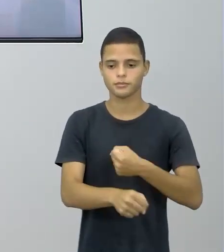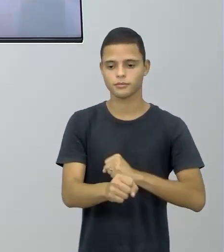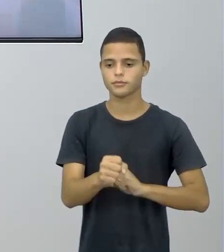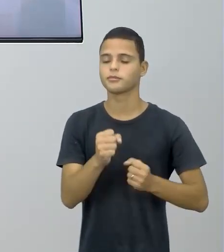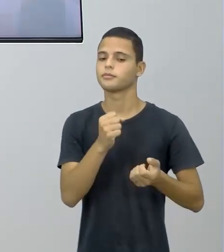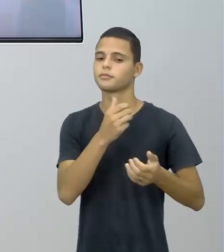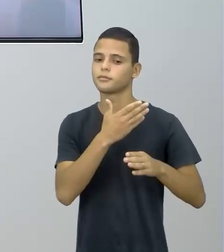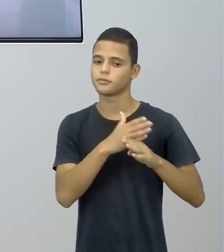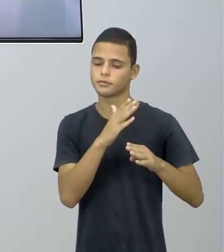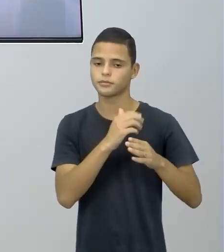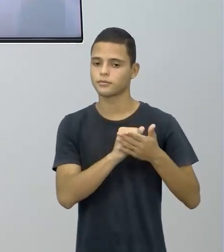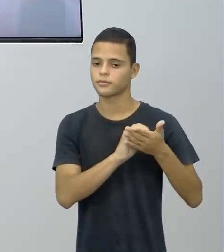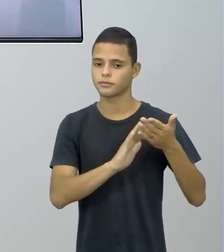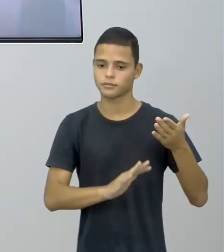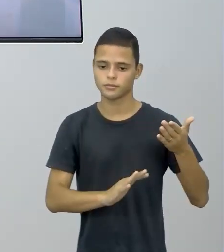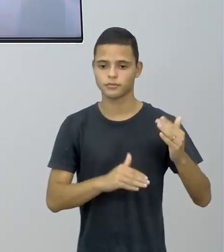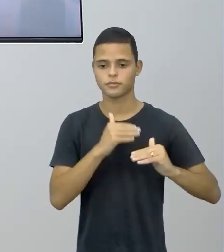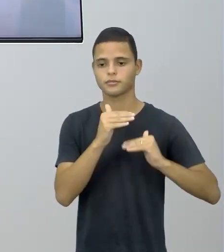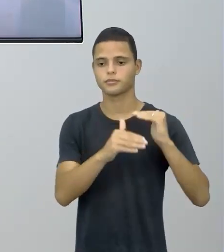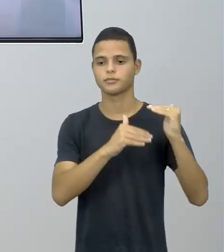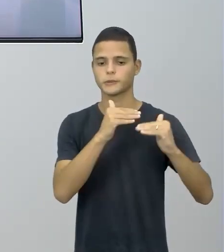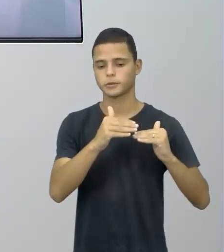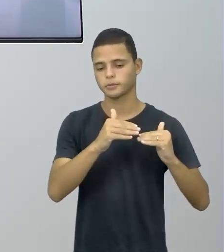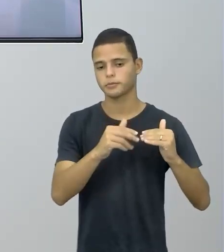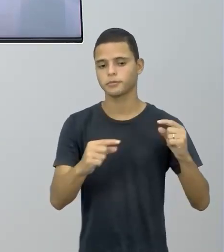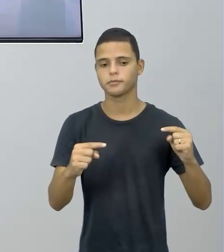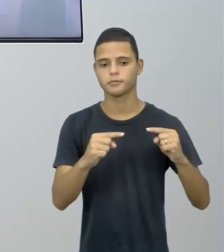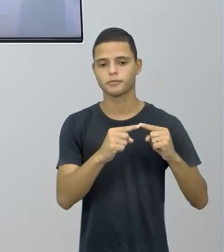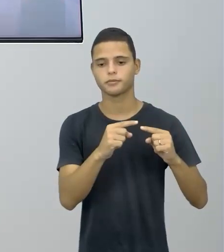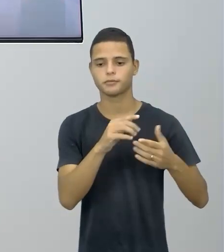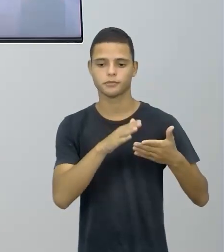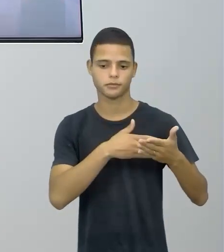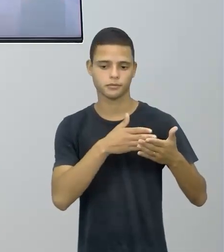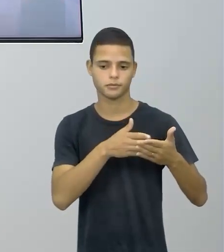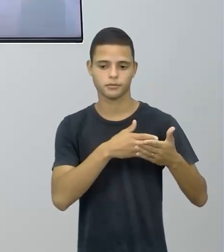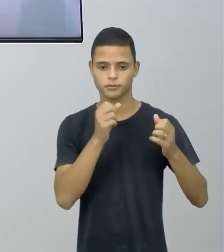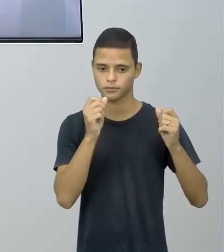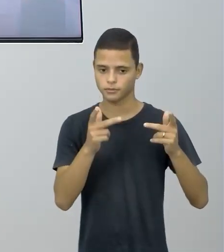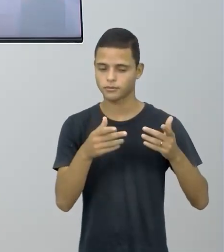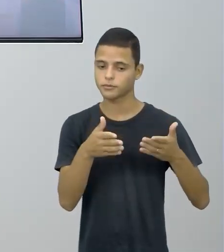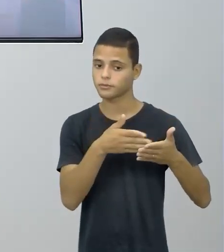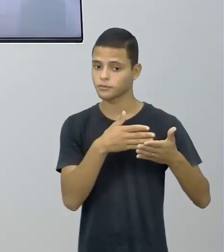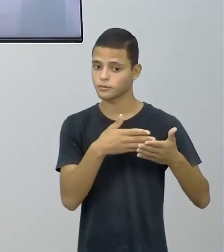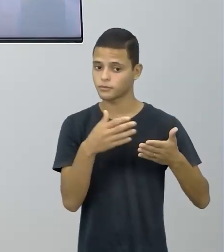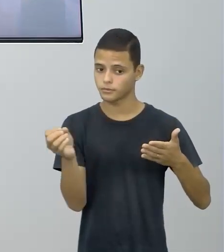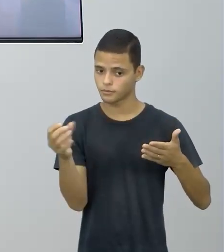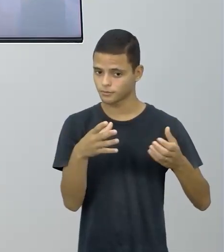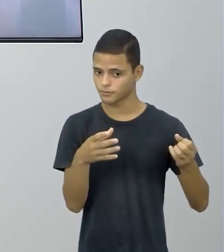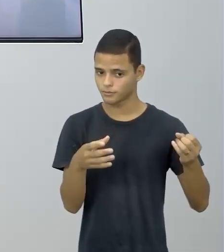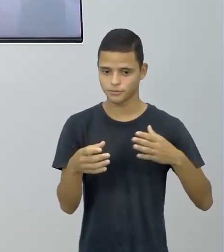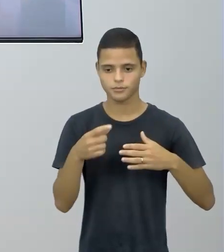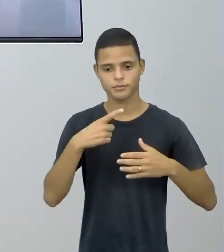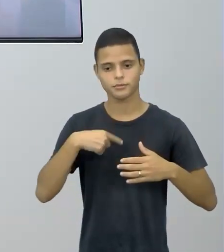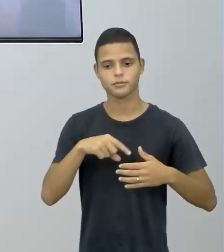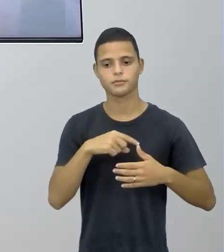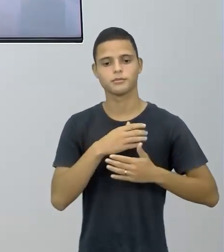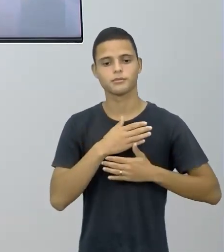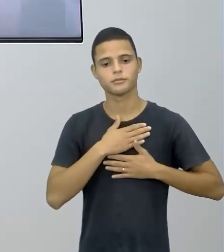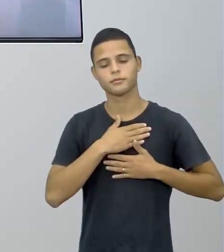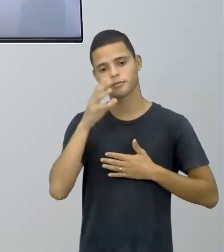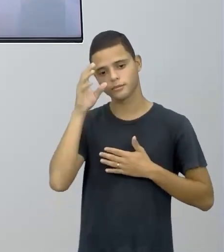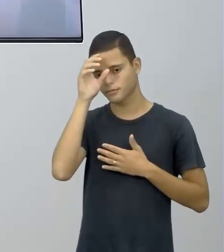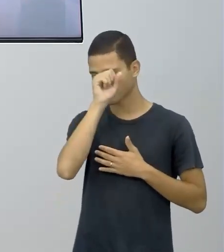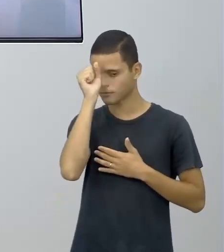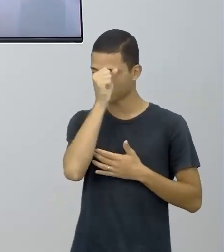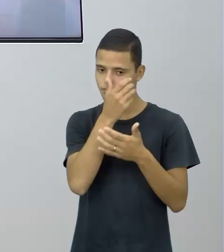aí planejado de acordo com os materiais aí que a gente recebeu. Lembrando que é um material novo para mim também, estou aprendendo e a